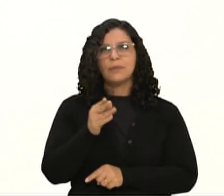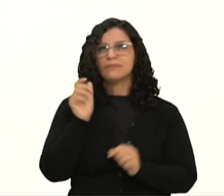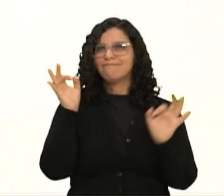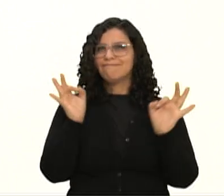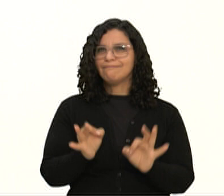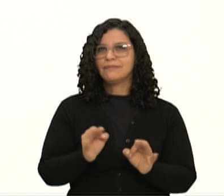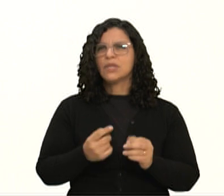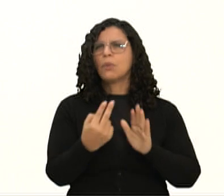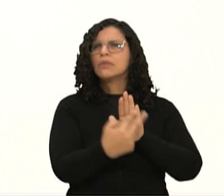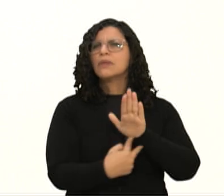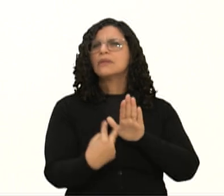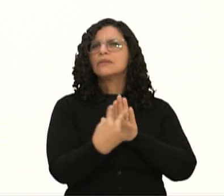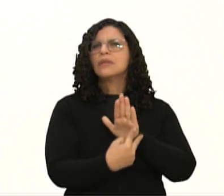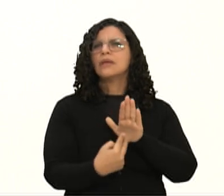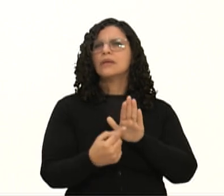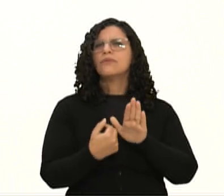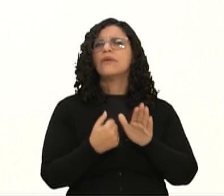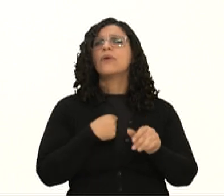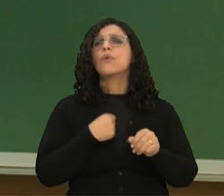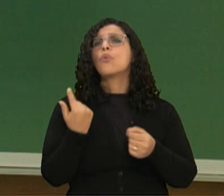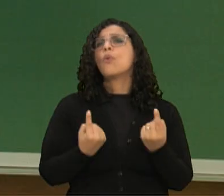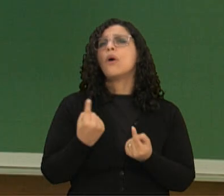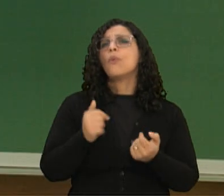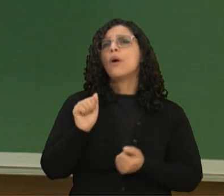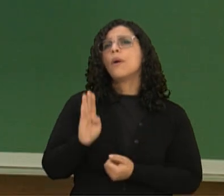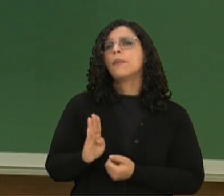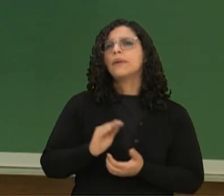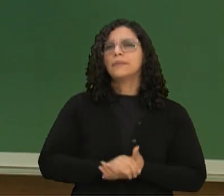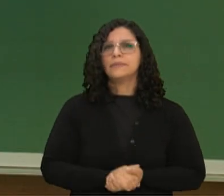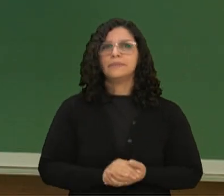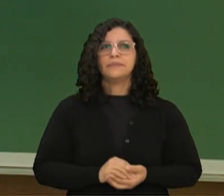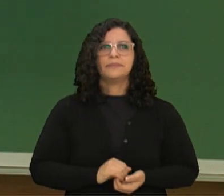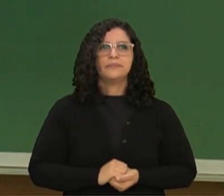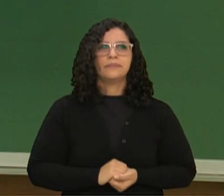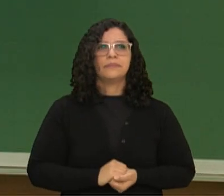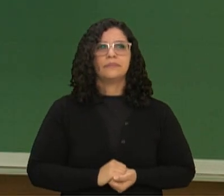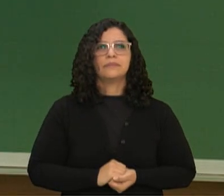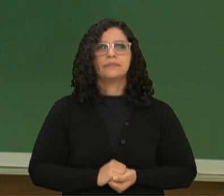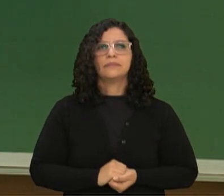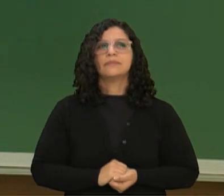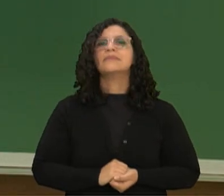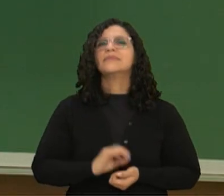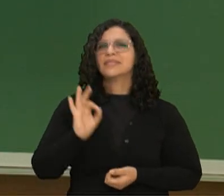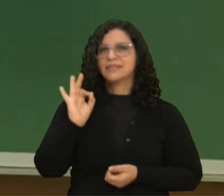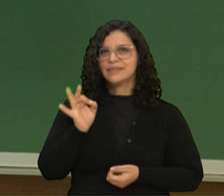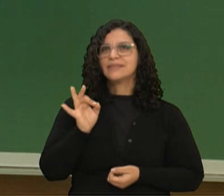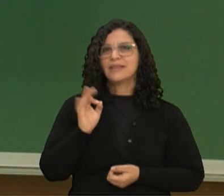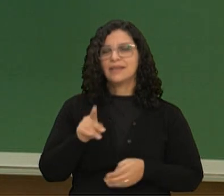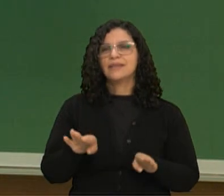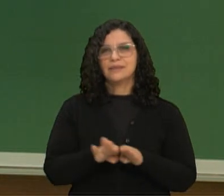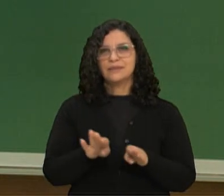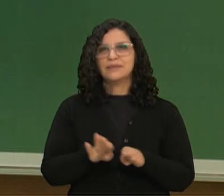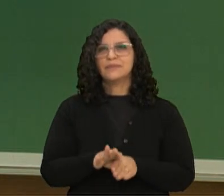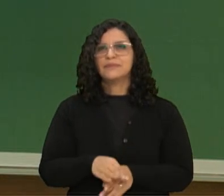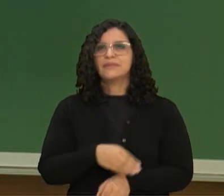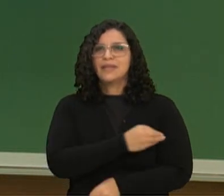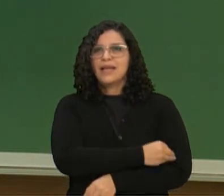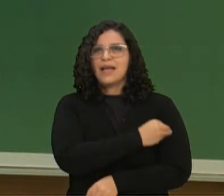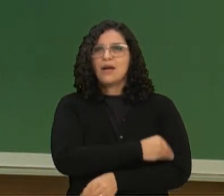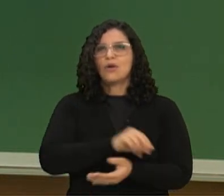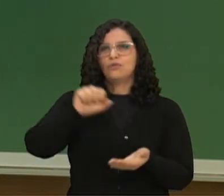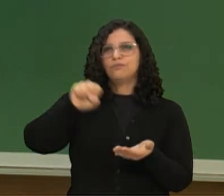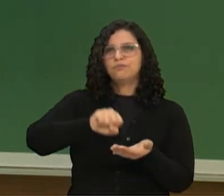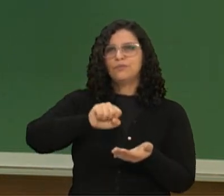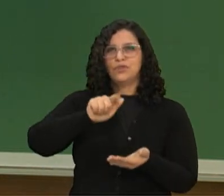acertaram. Pelo desenho ali, hand sanitizer or soap? Então, hand sanitizer é